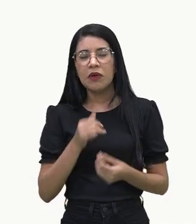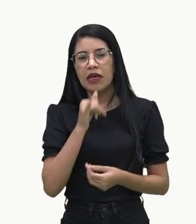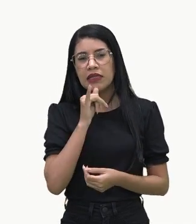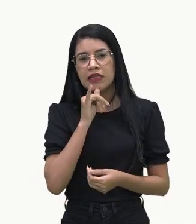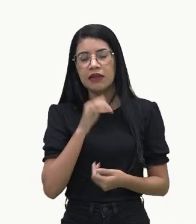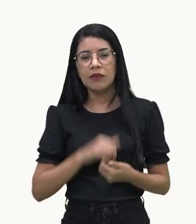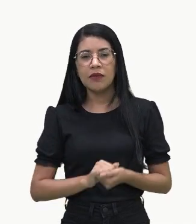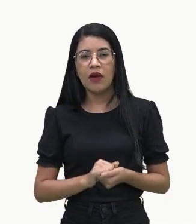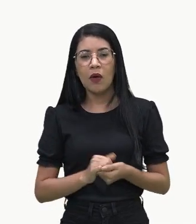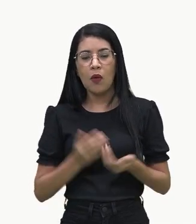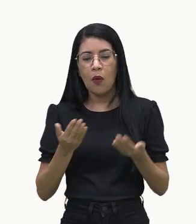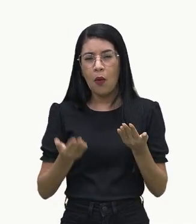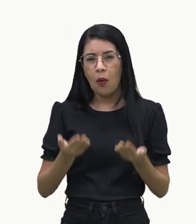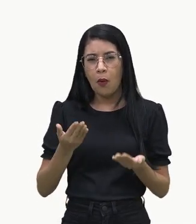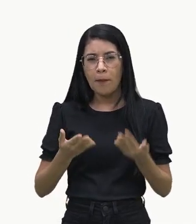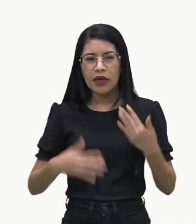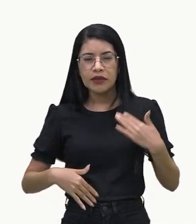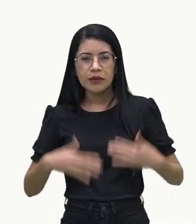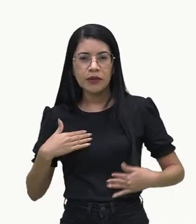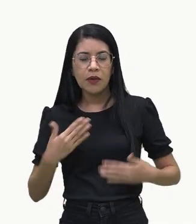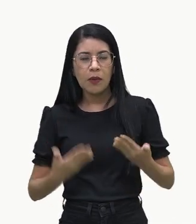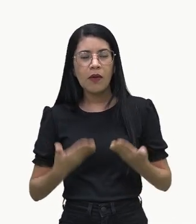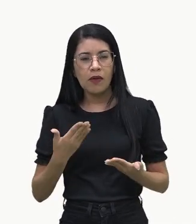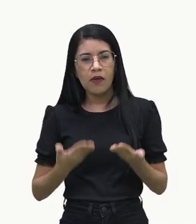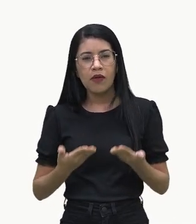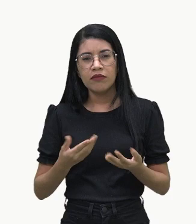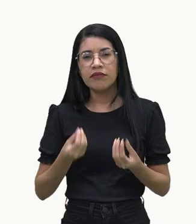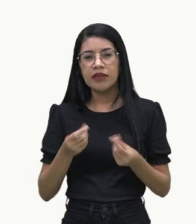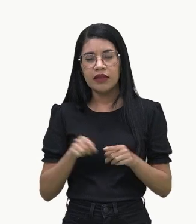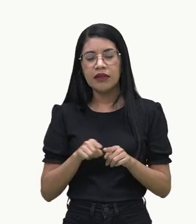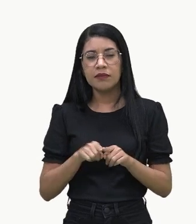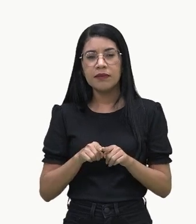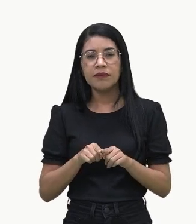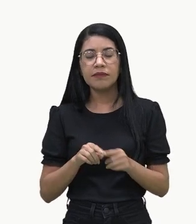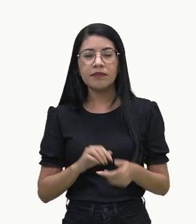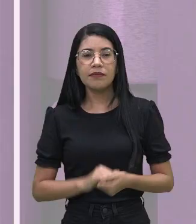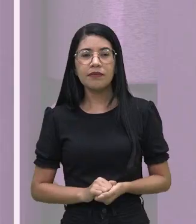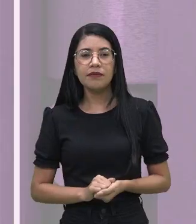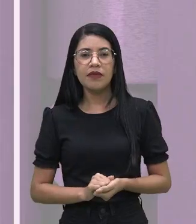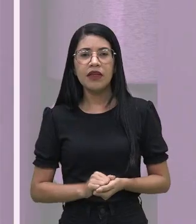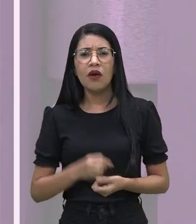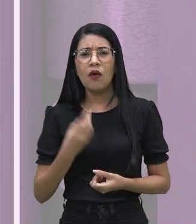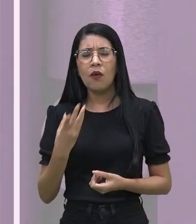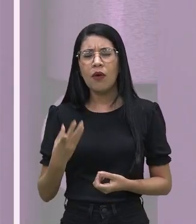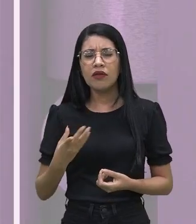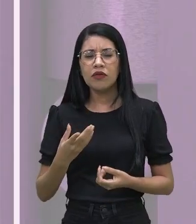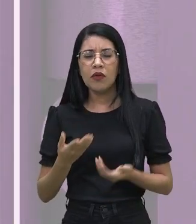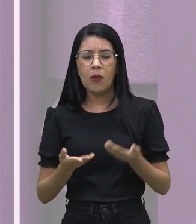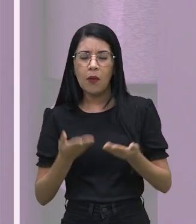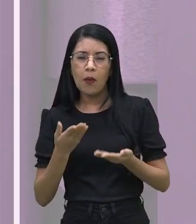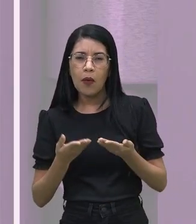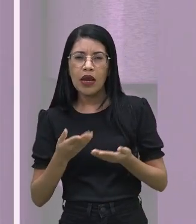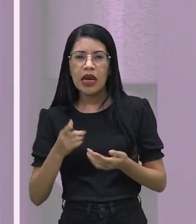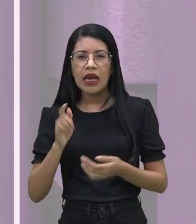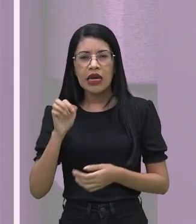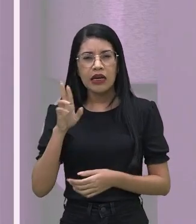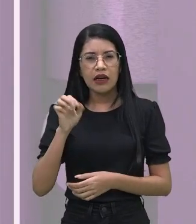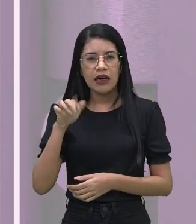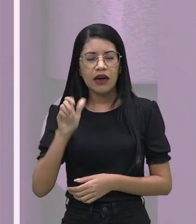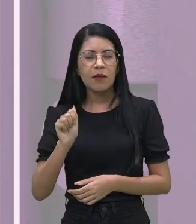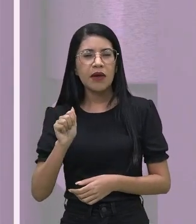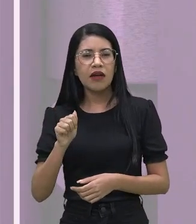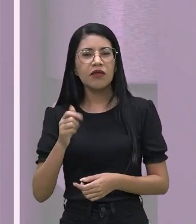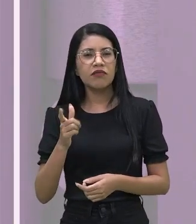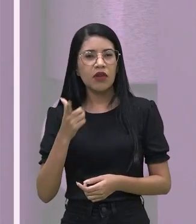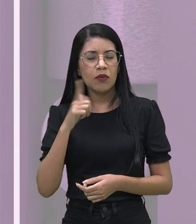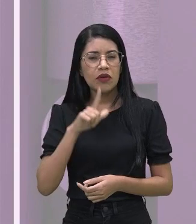me pesar, né? Mas quando eu vou verificar minha massa corporal, que eu vou verificando ali quantos gramas, quantos miligramas se ganhou de peso, então